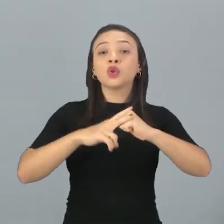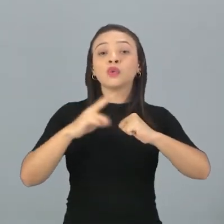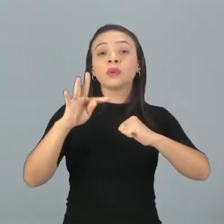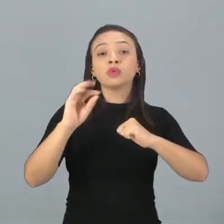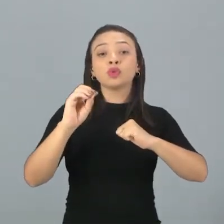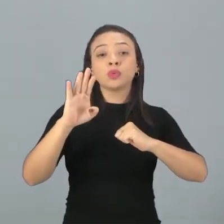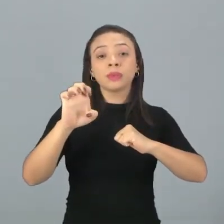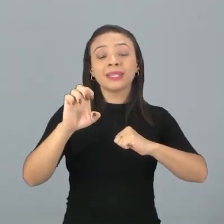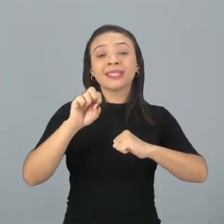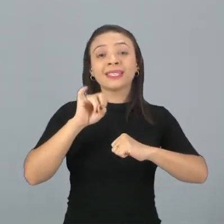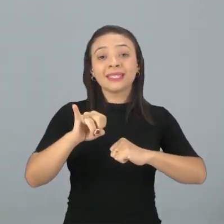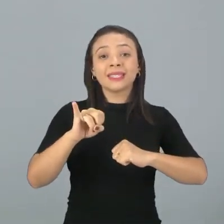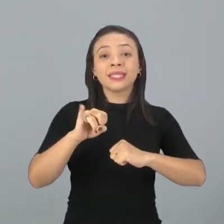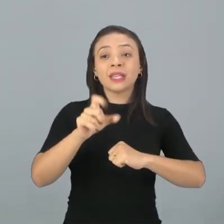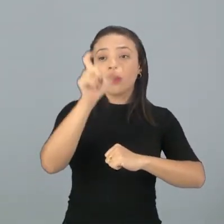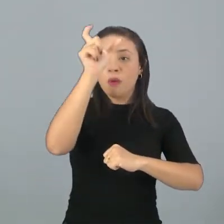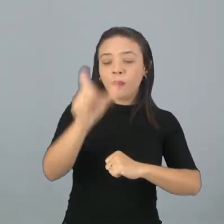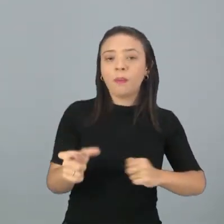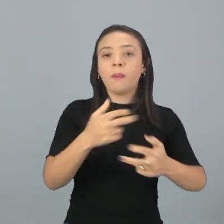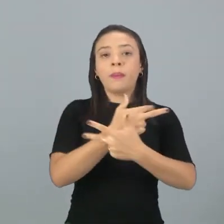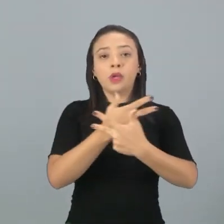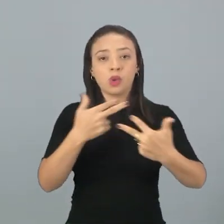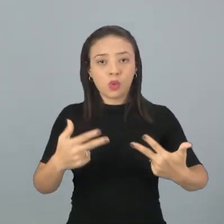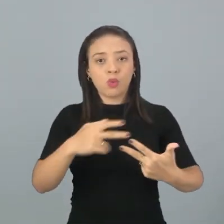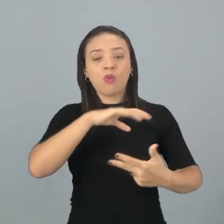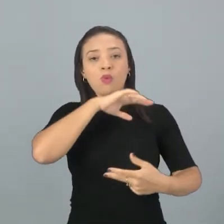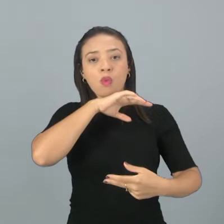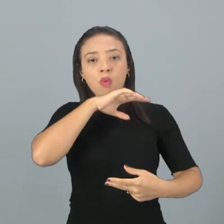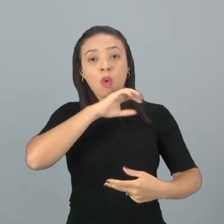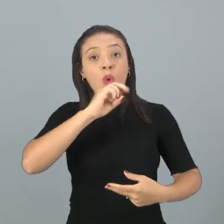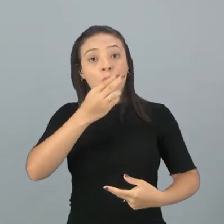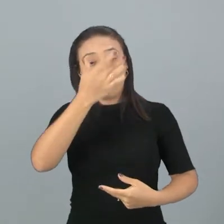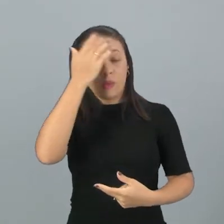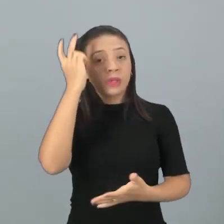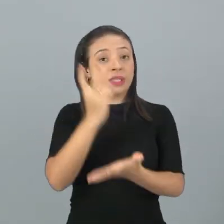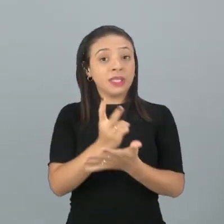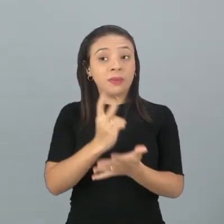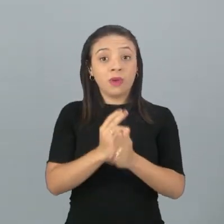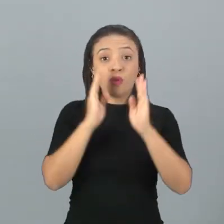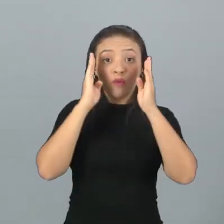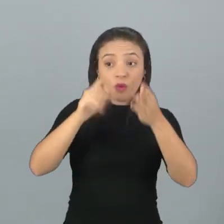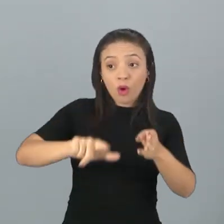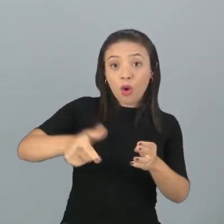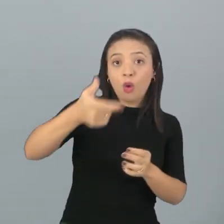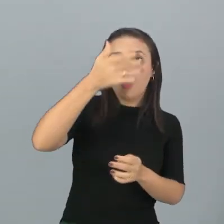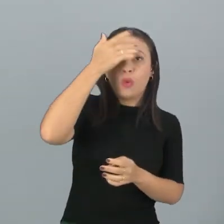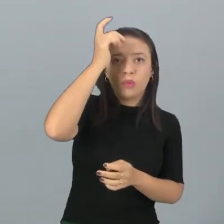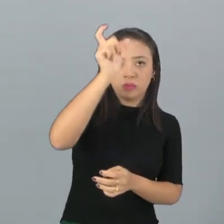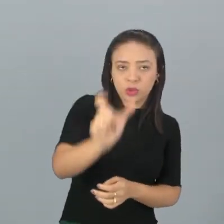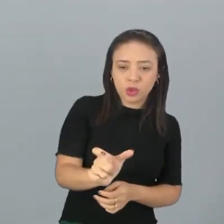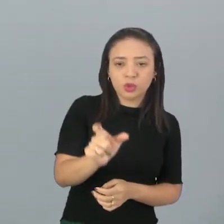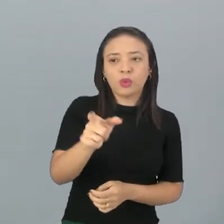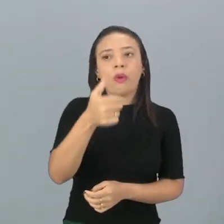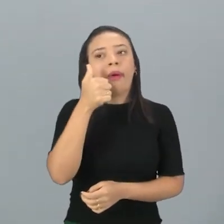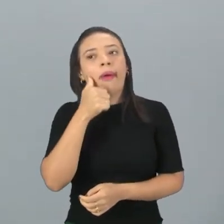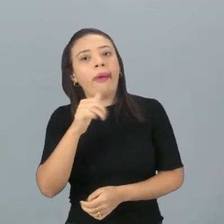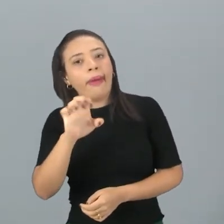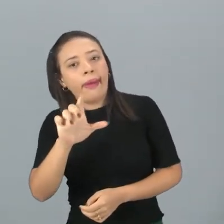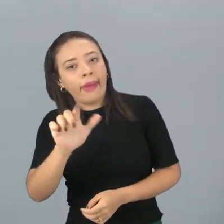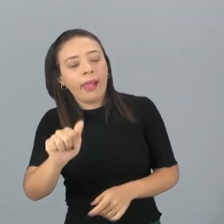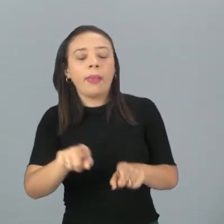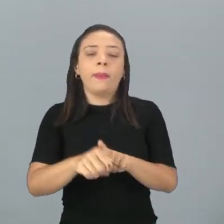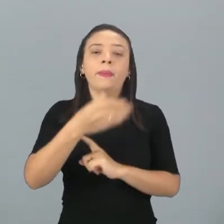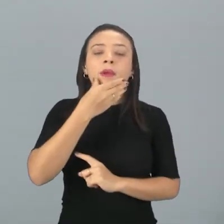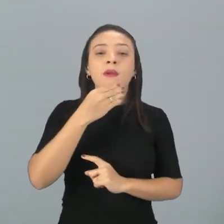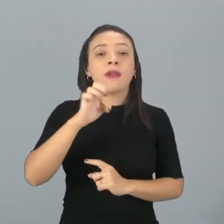gente usa quando falar para pessoa, animal ou objeto. Então, sempre que você estiver se referindo a outra pessoa, ela, ele, ou